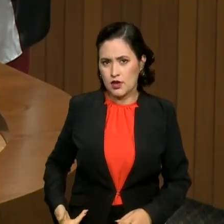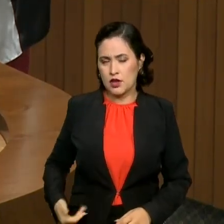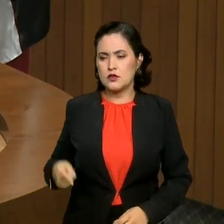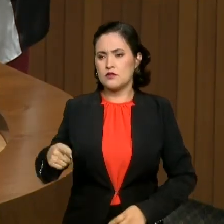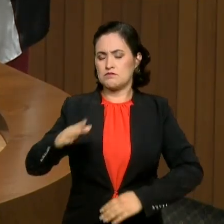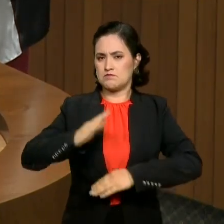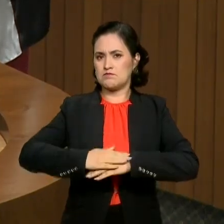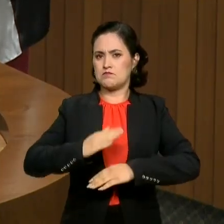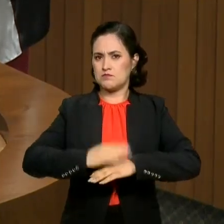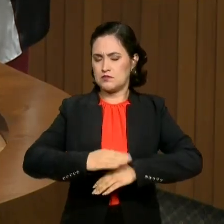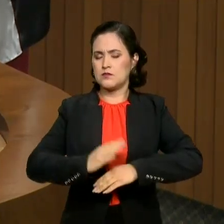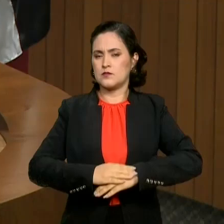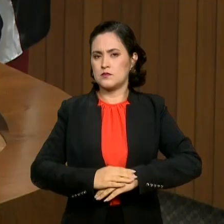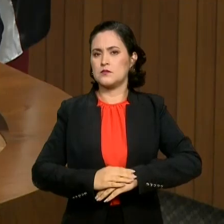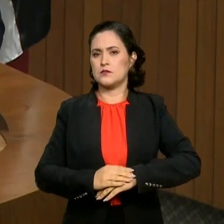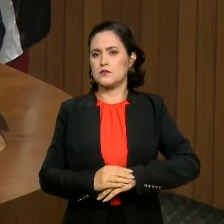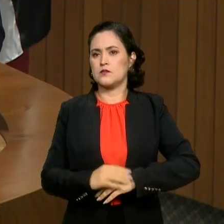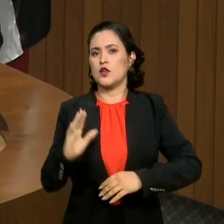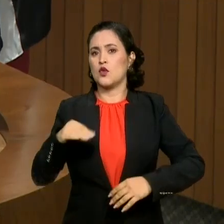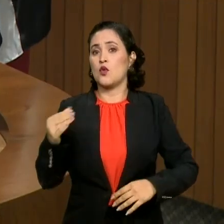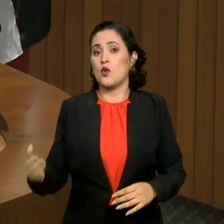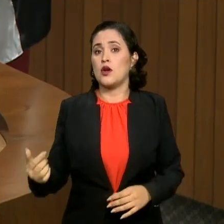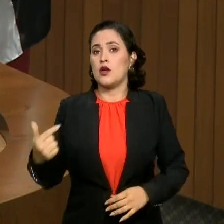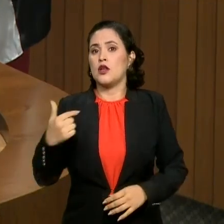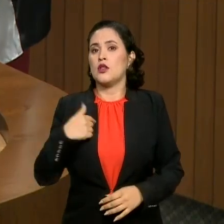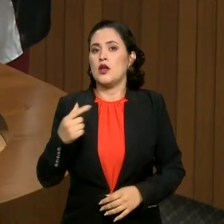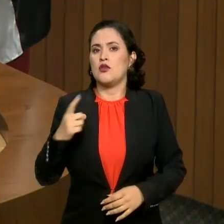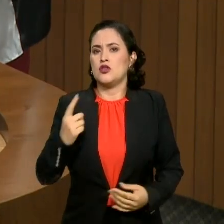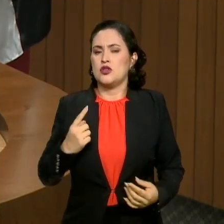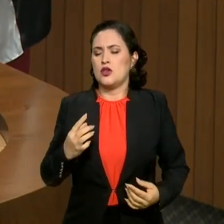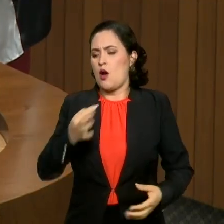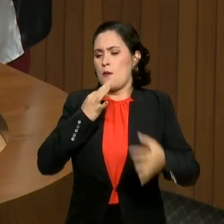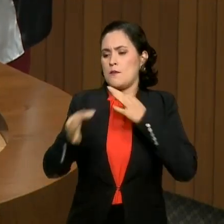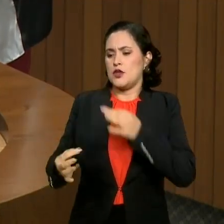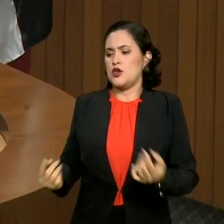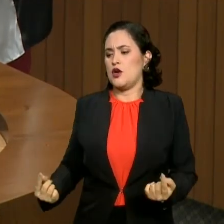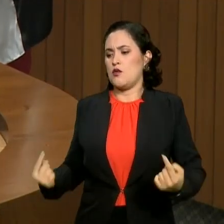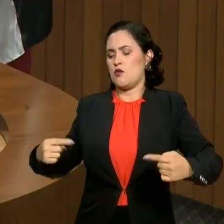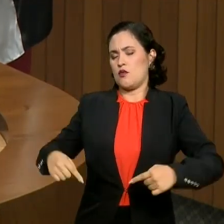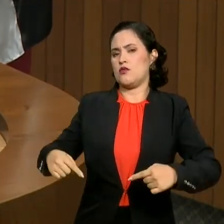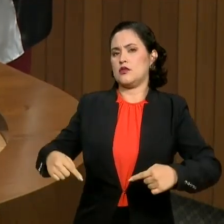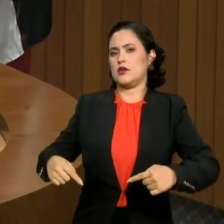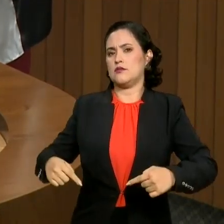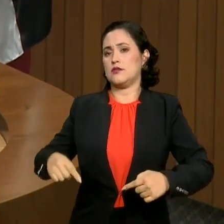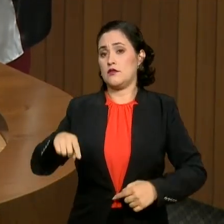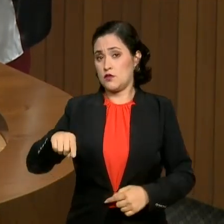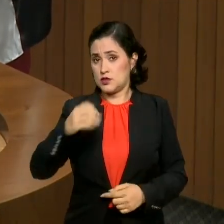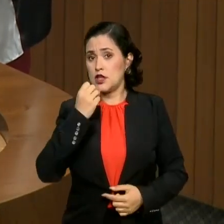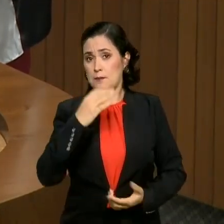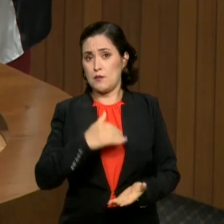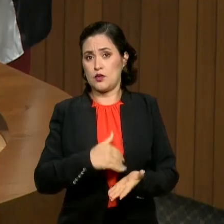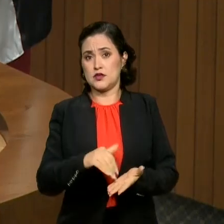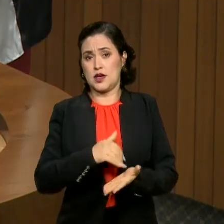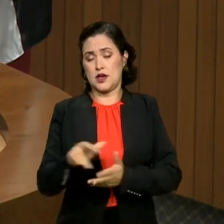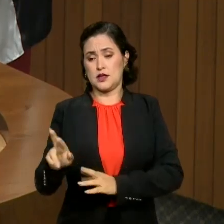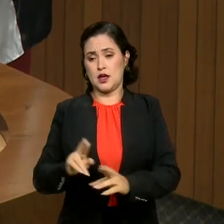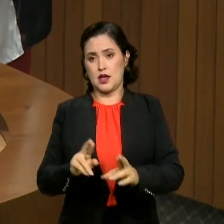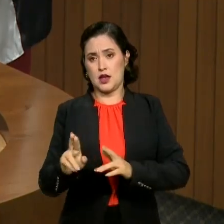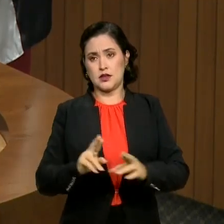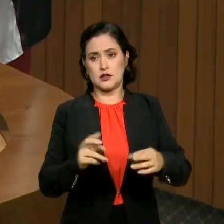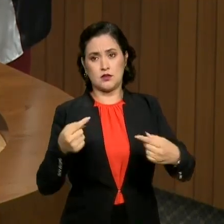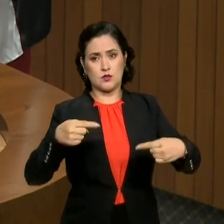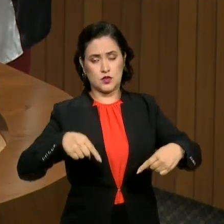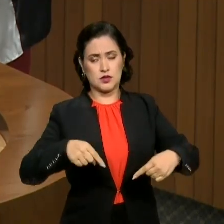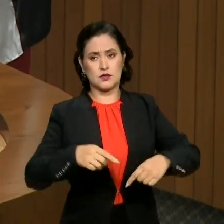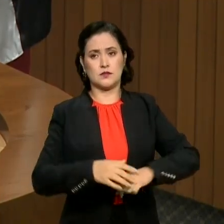competente quando eu tinha posicionamentos que divergiam. Vossa Excelência foi um bom secretário de articulação política. Não